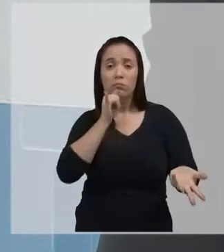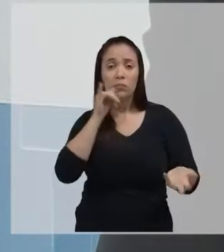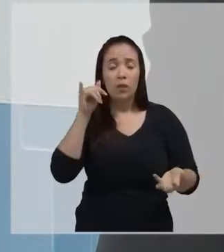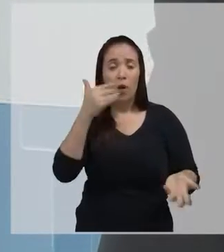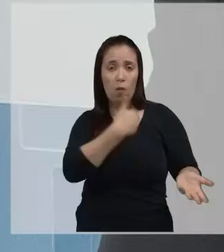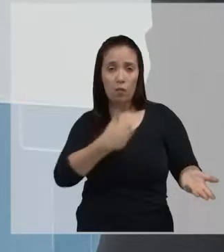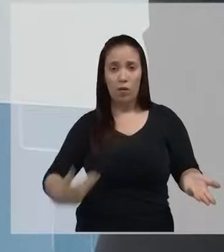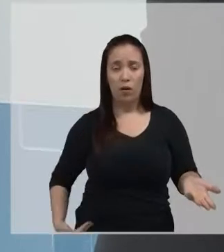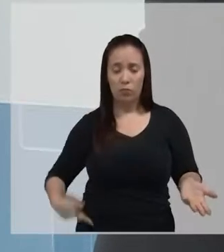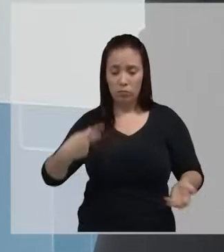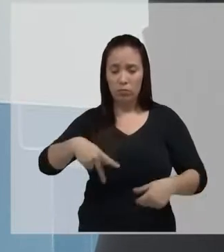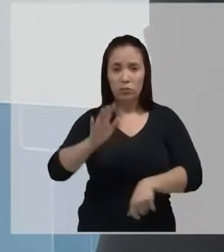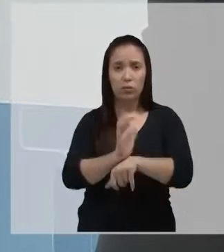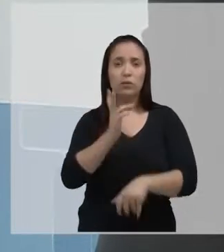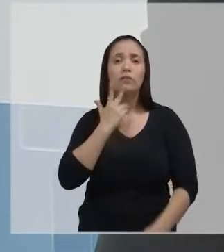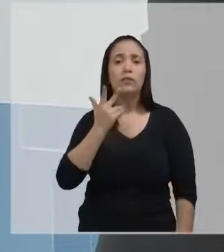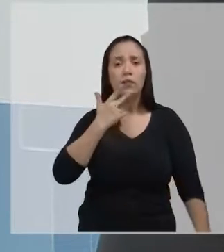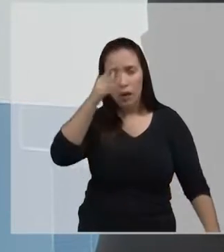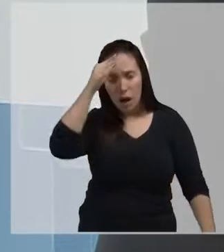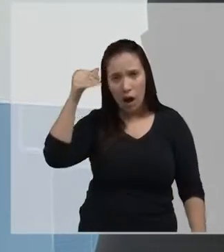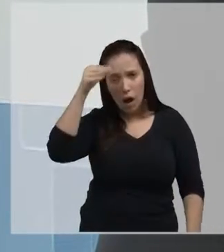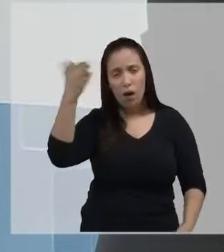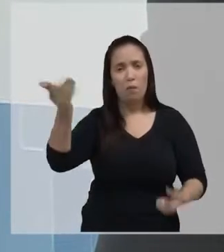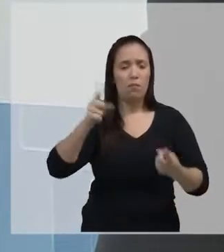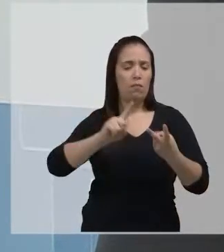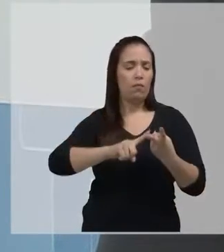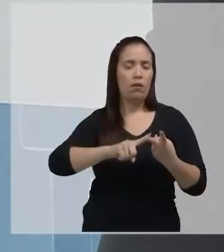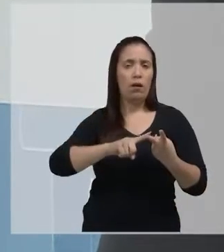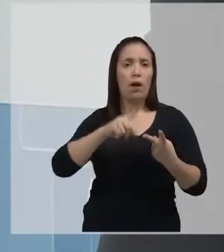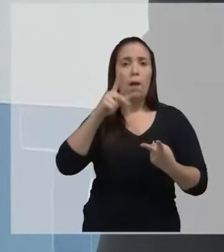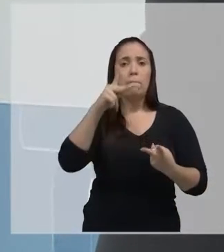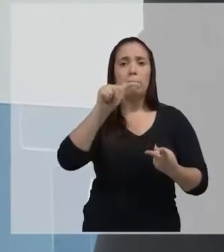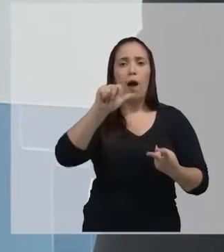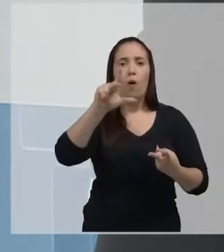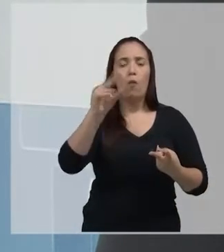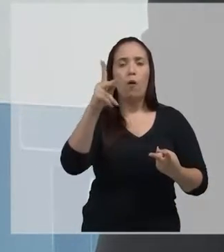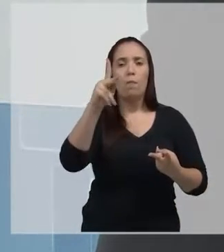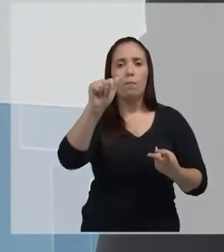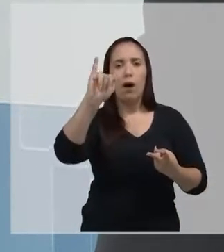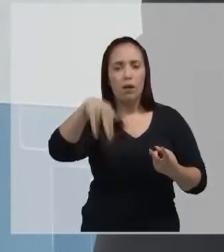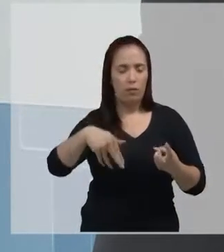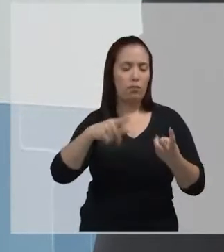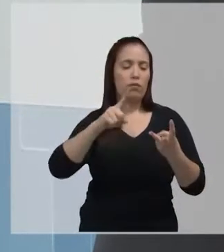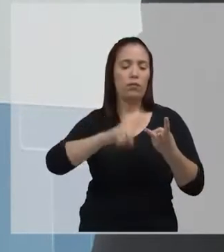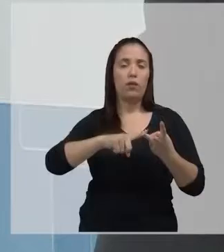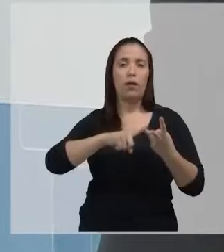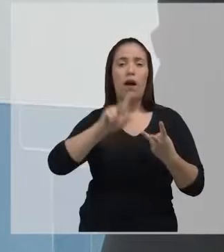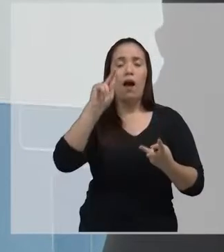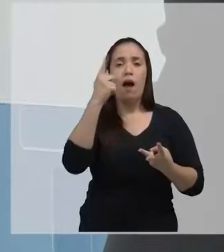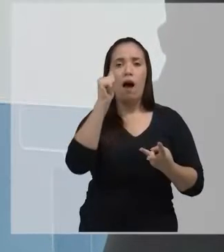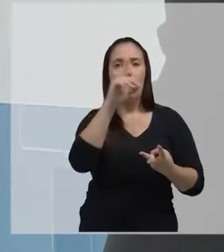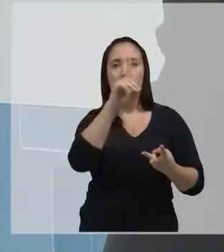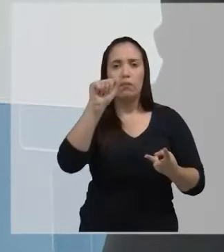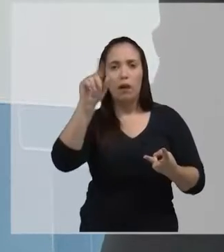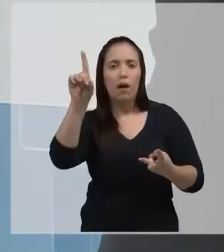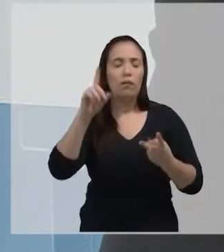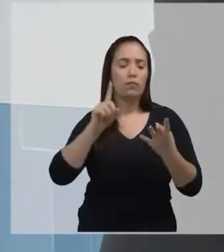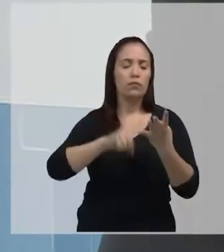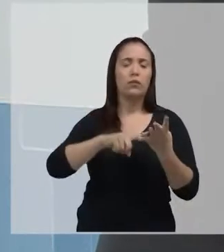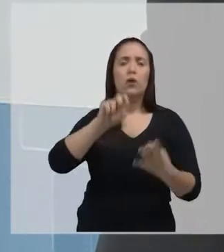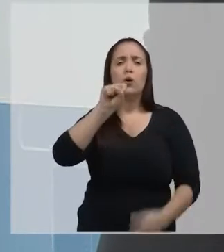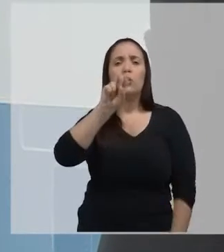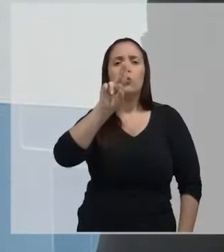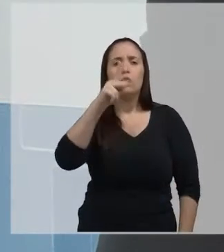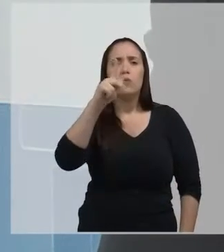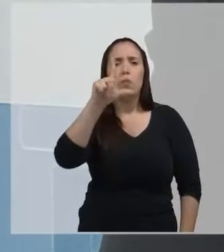Santana, o próprio Paulo Paim, O ex-prefeito de São Paulo. o ex-prefeito de São Paulo Haddad, Fernando Haddad. Eduardo Suplicy, e